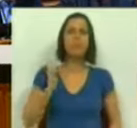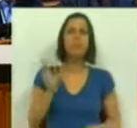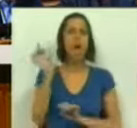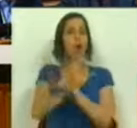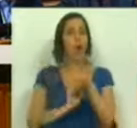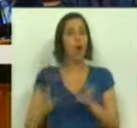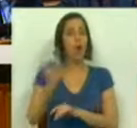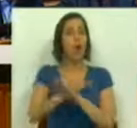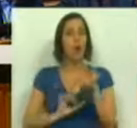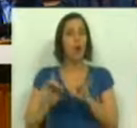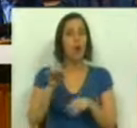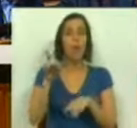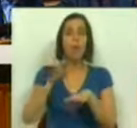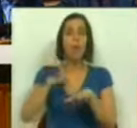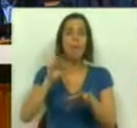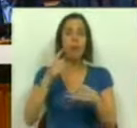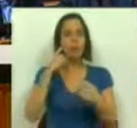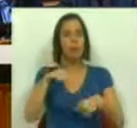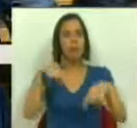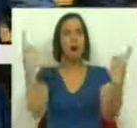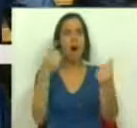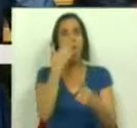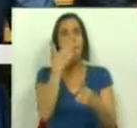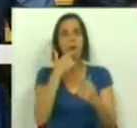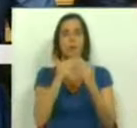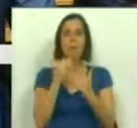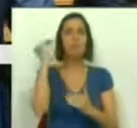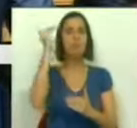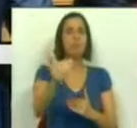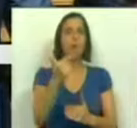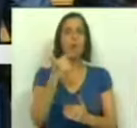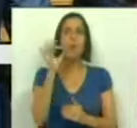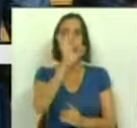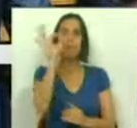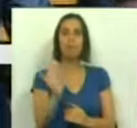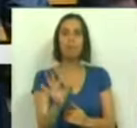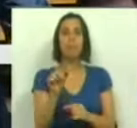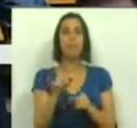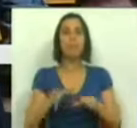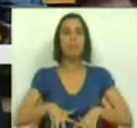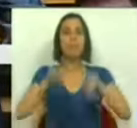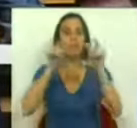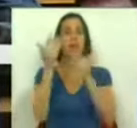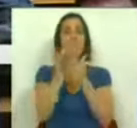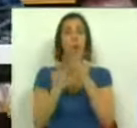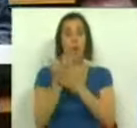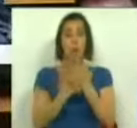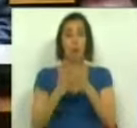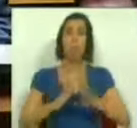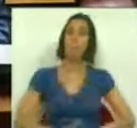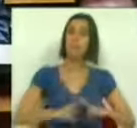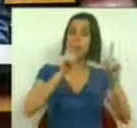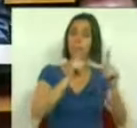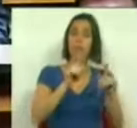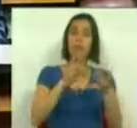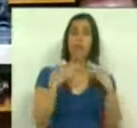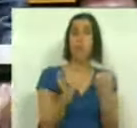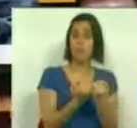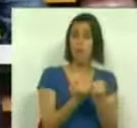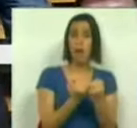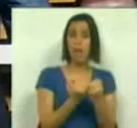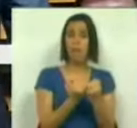décadas, a Europa, fruto de se apresentar com elevados índices de crescimento económico e desenvolvimento